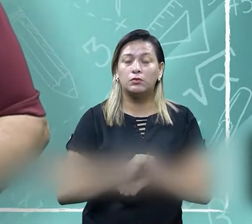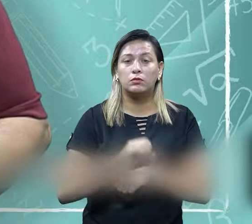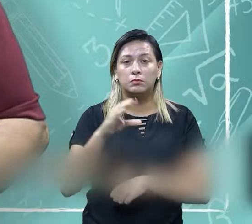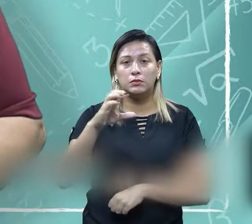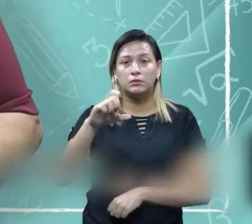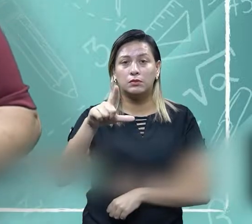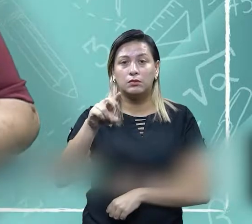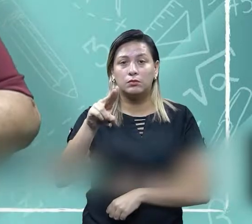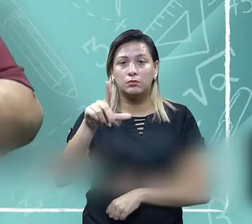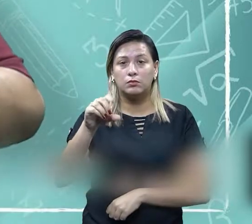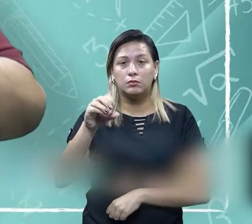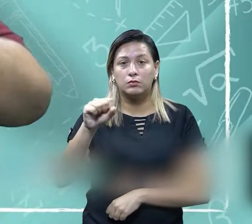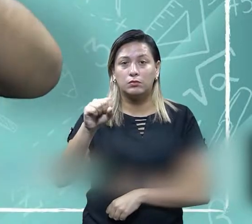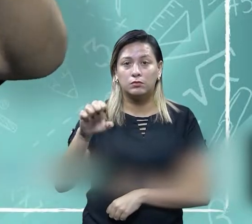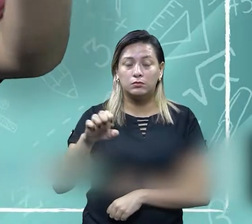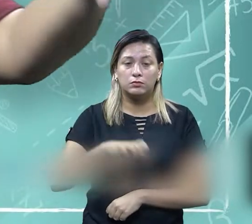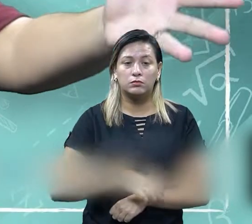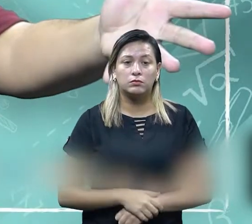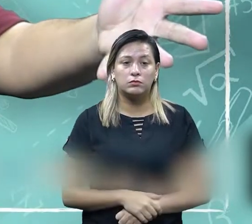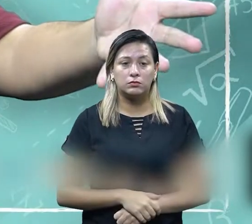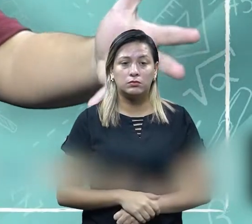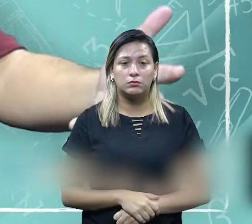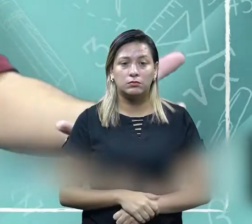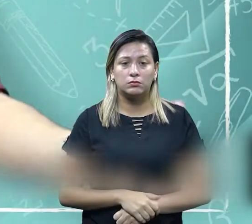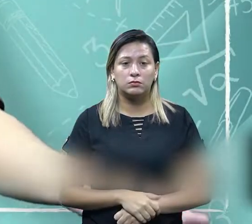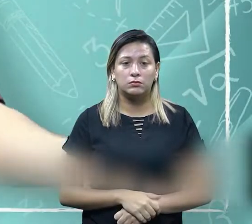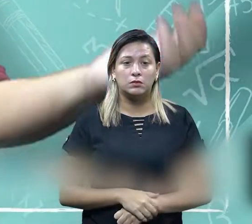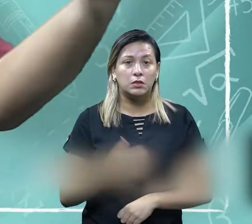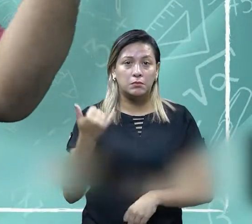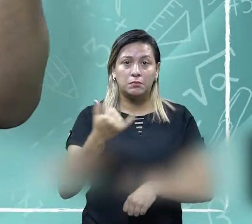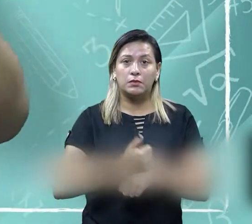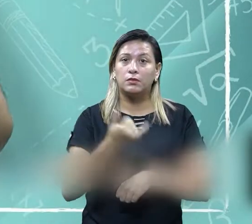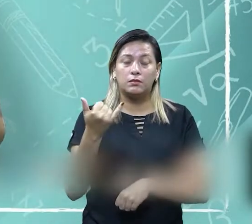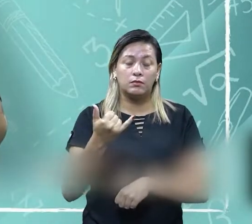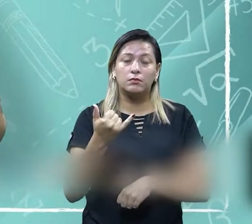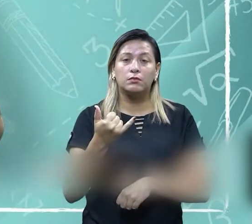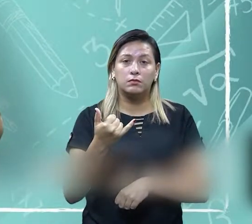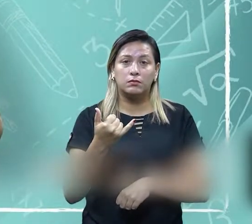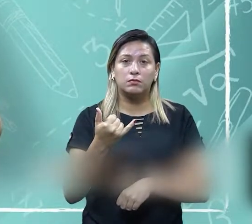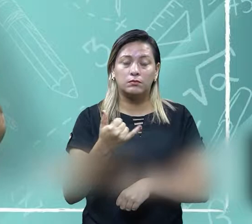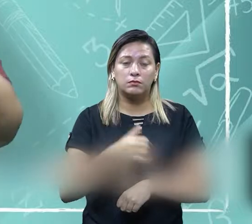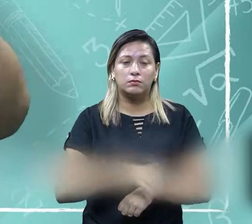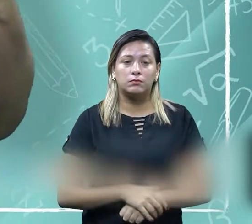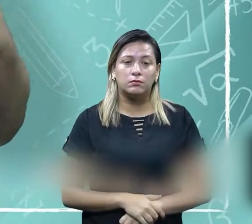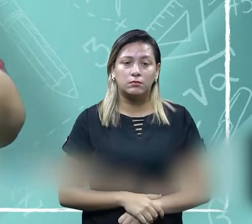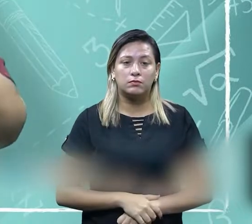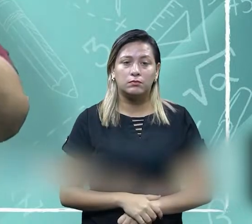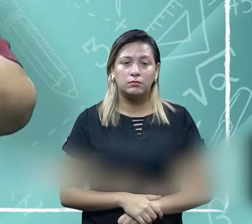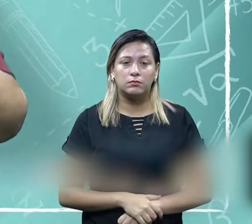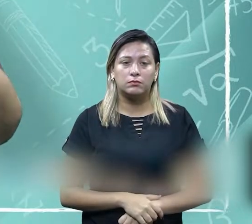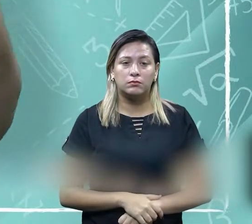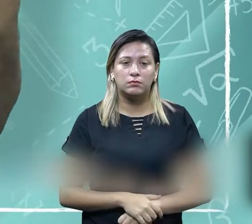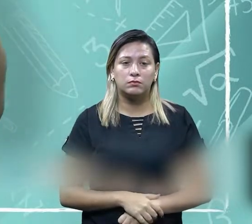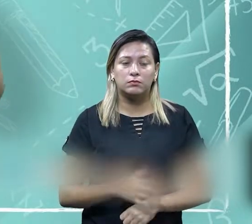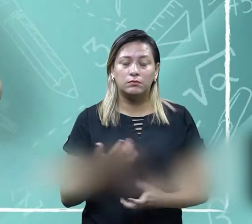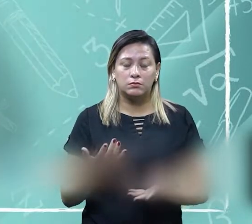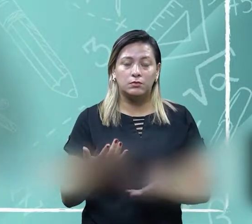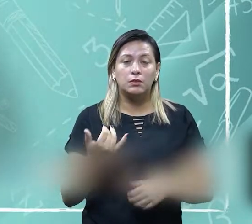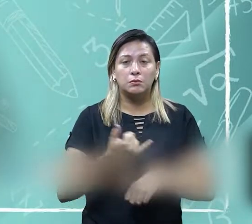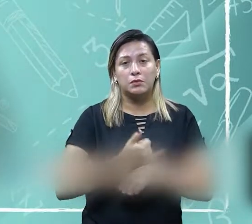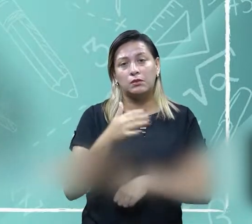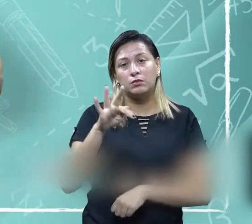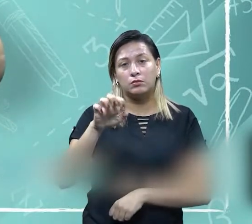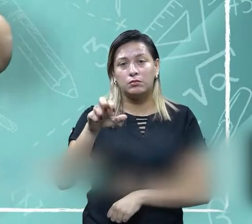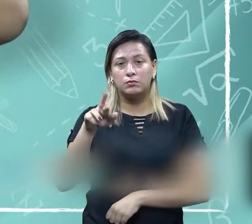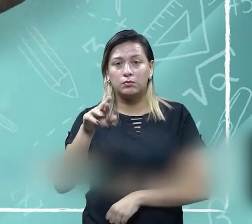celulose, né? Ou minério de ferro. E depois compramos esses mesmos produtos, esses matérias-primas,